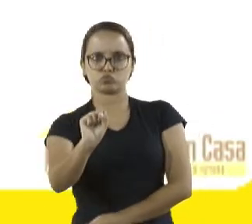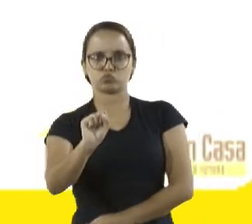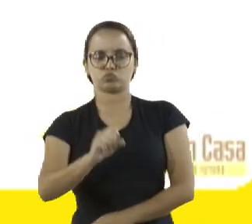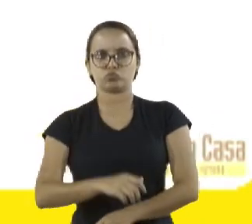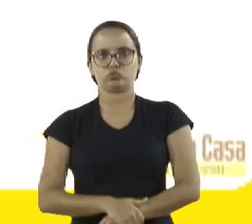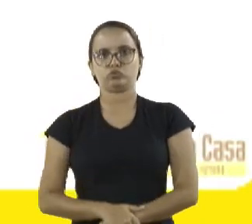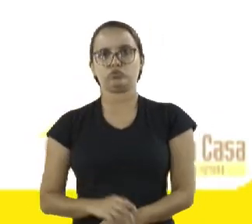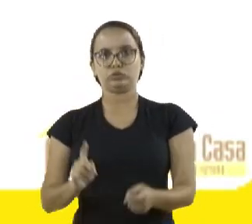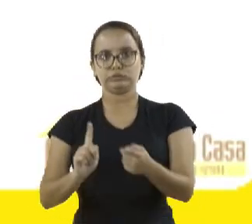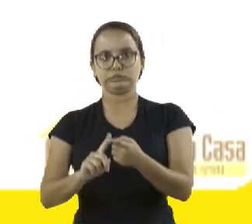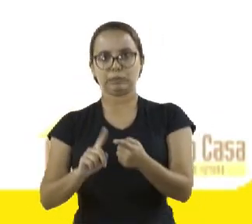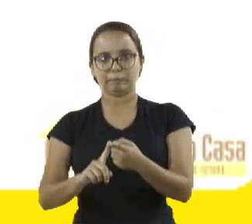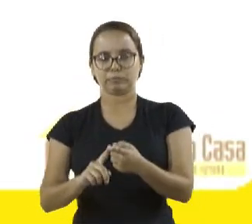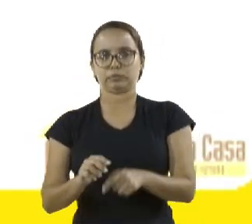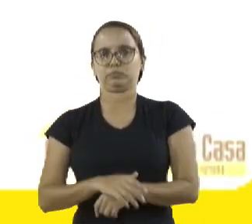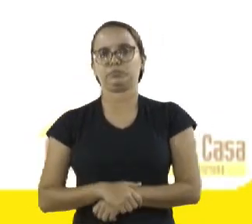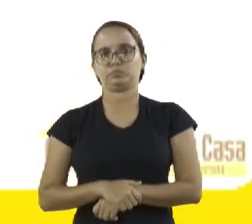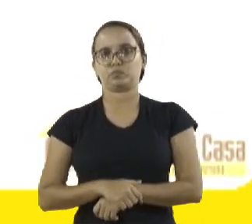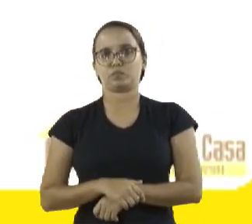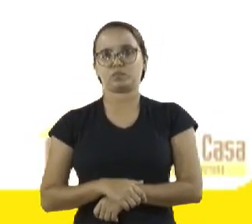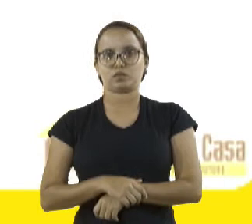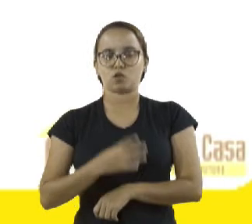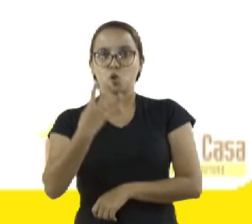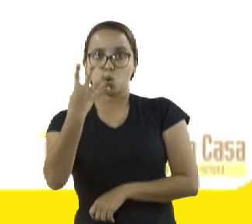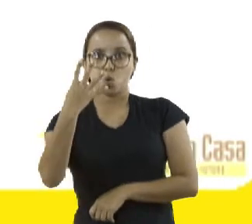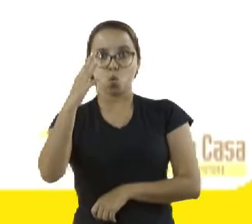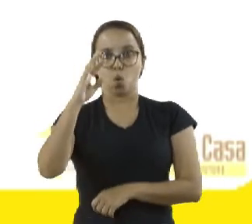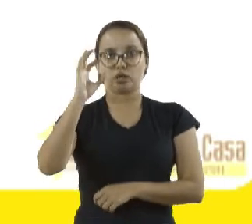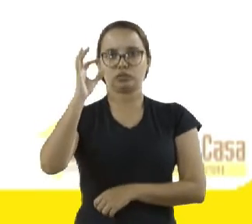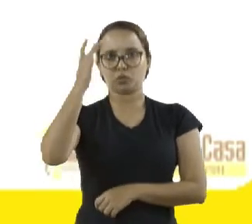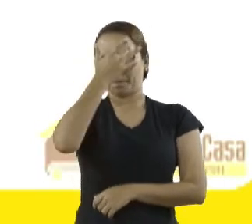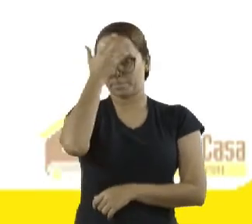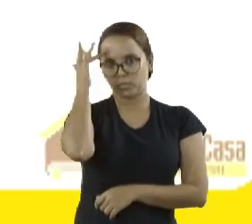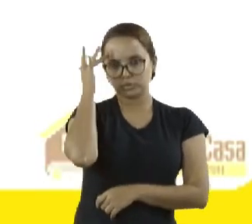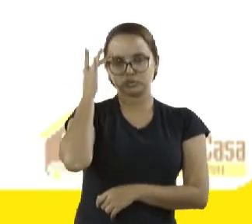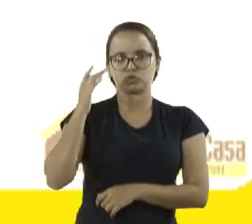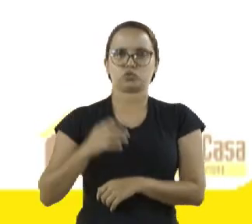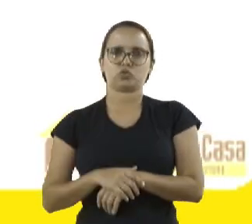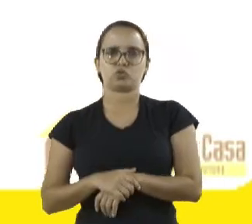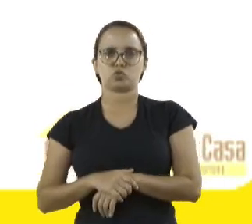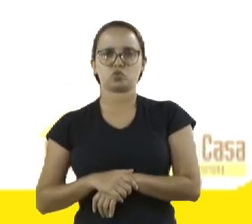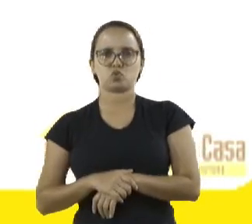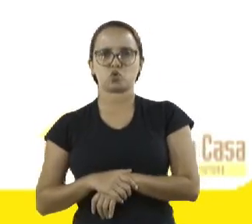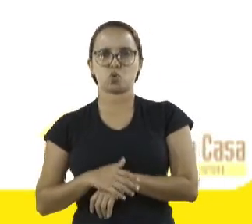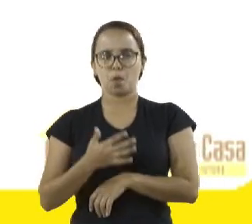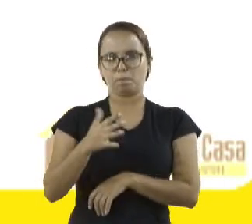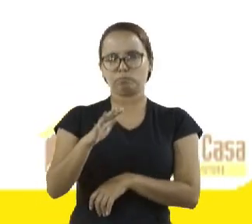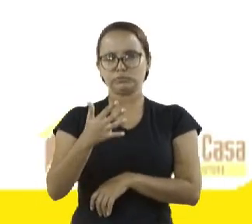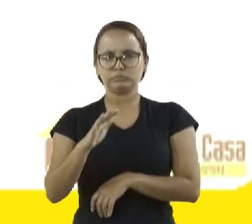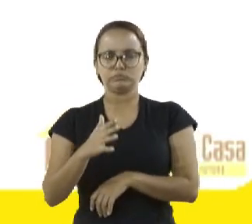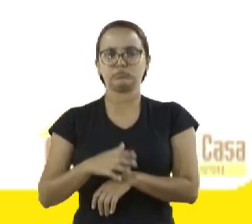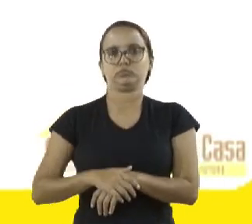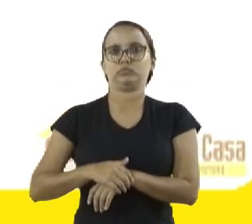E apenas 4 pessoas a cada 10 são aconselhadas a praticar atividade física.